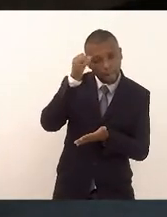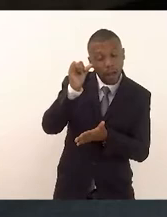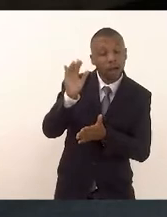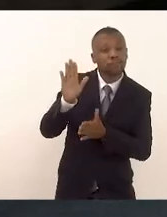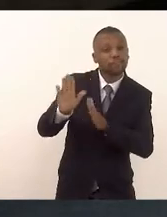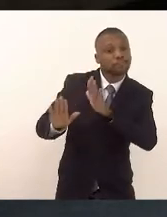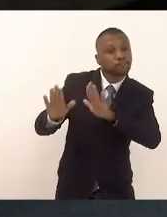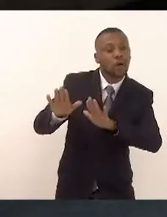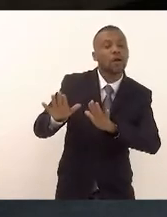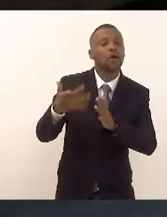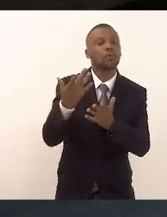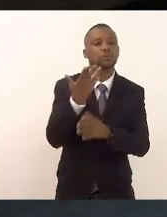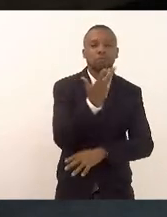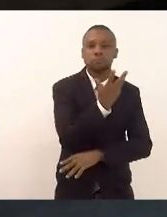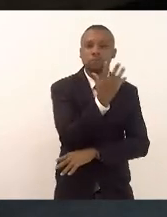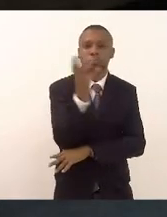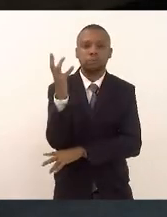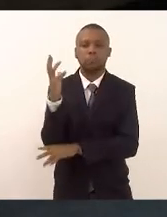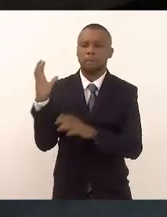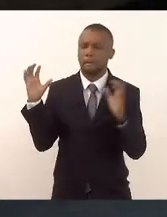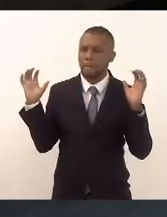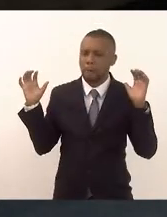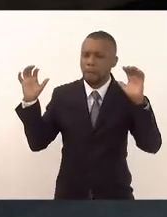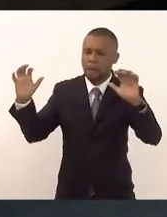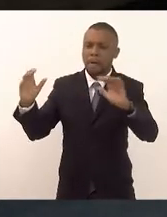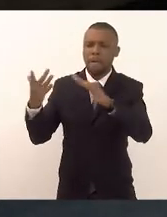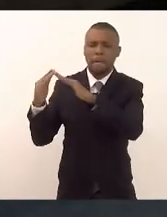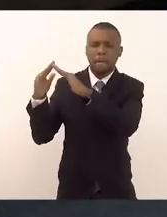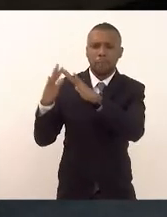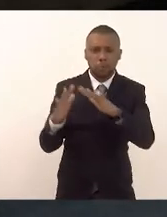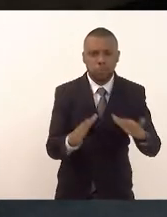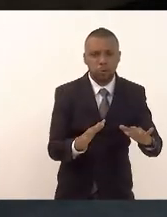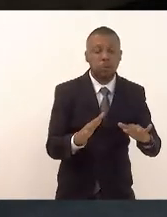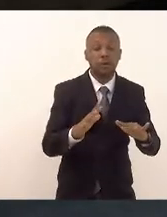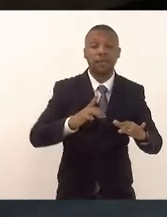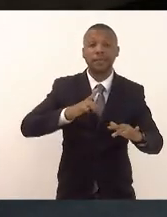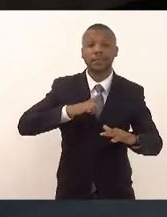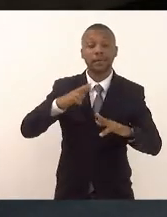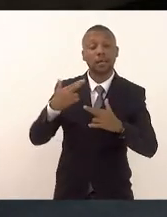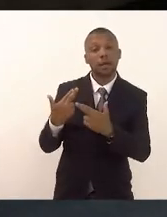e Desastres Naturais fica responsável por